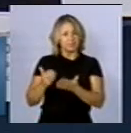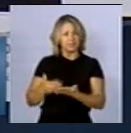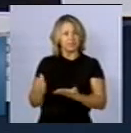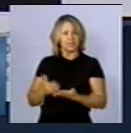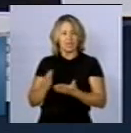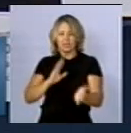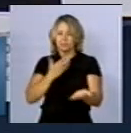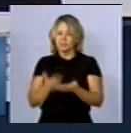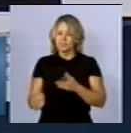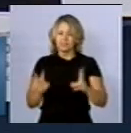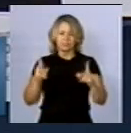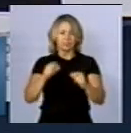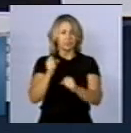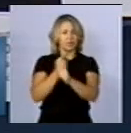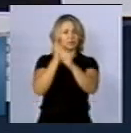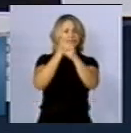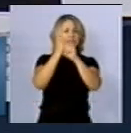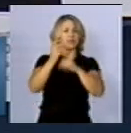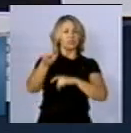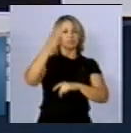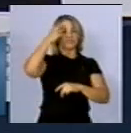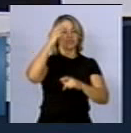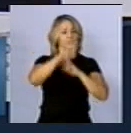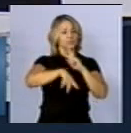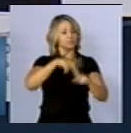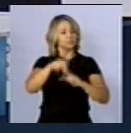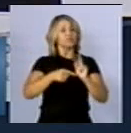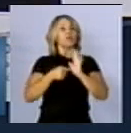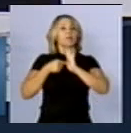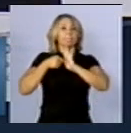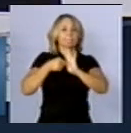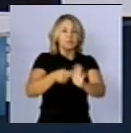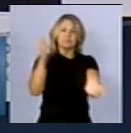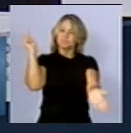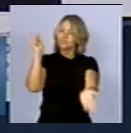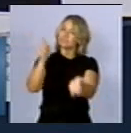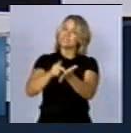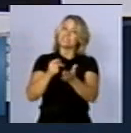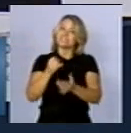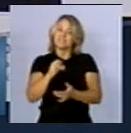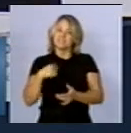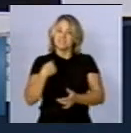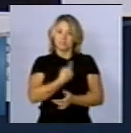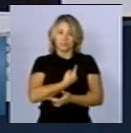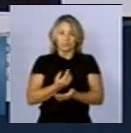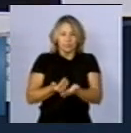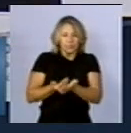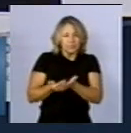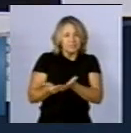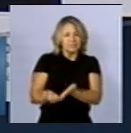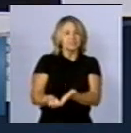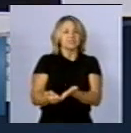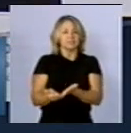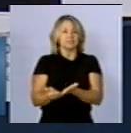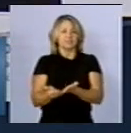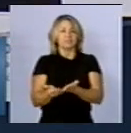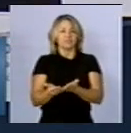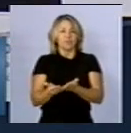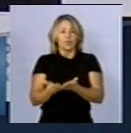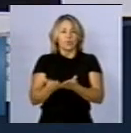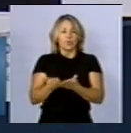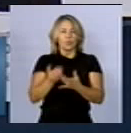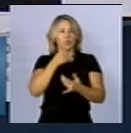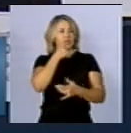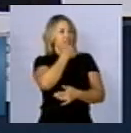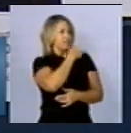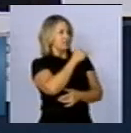construção cultural desse povo e mostra na verdade que quando Nós ligamos Às vezes uma uma energia